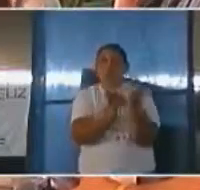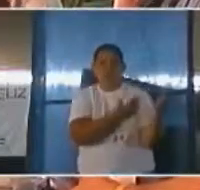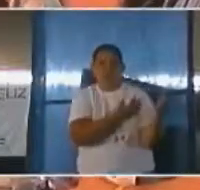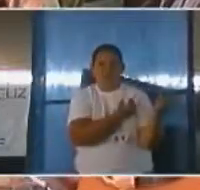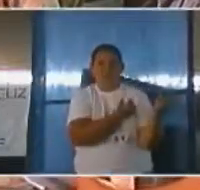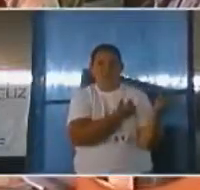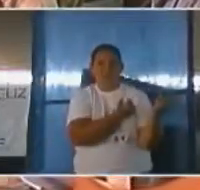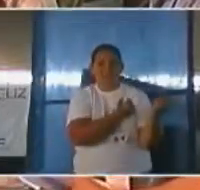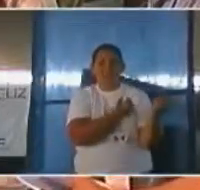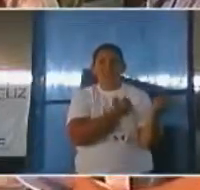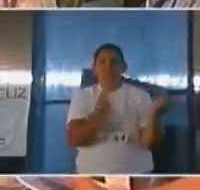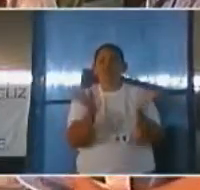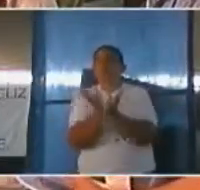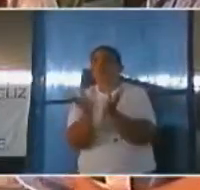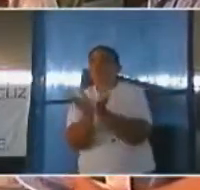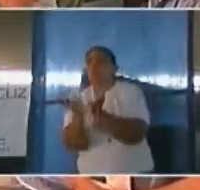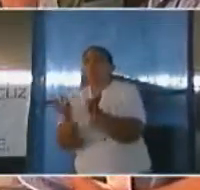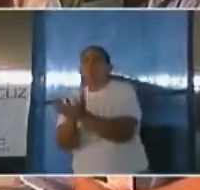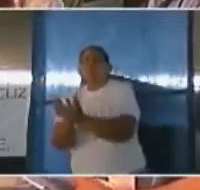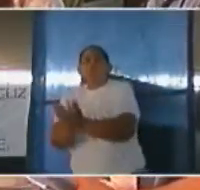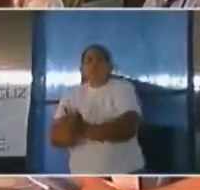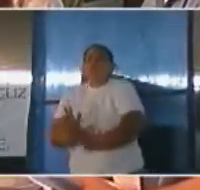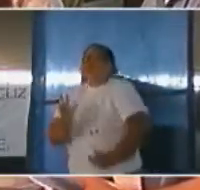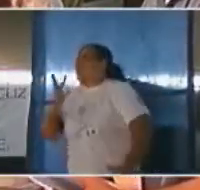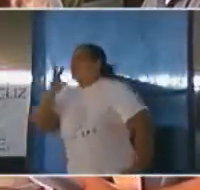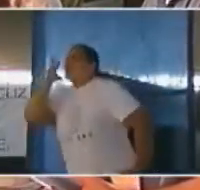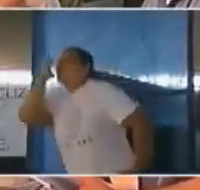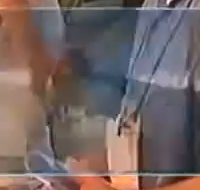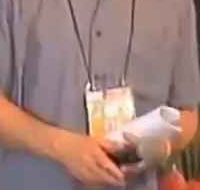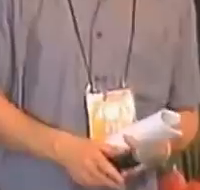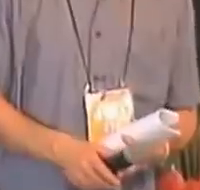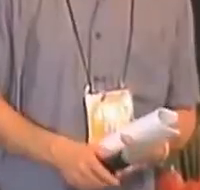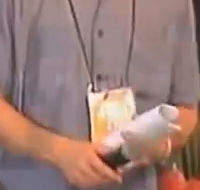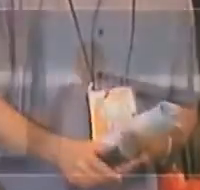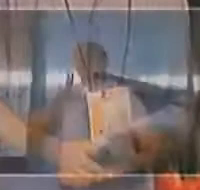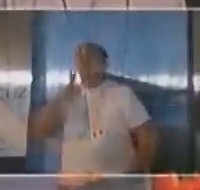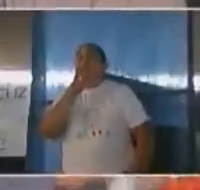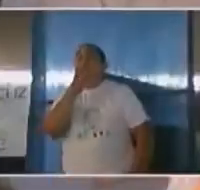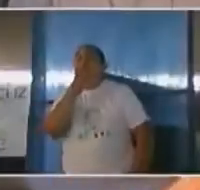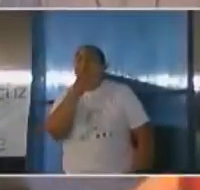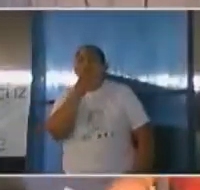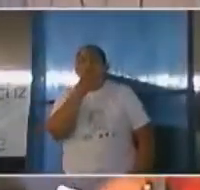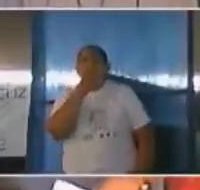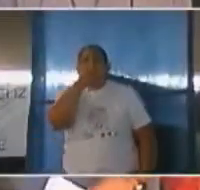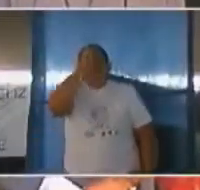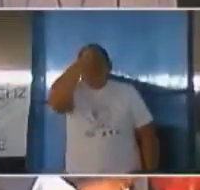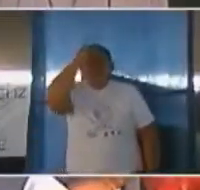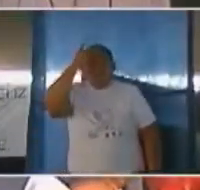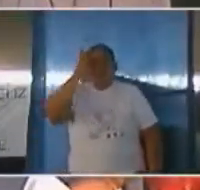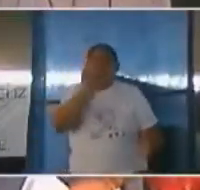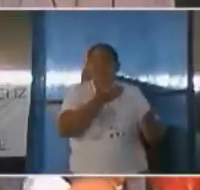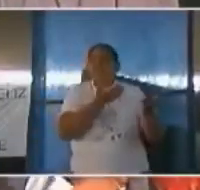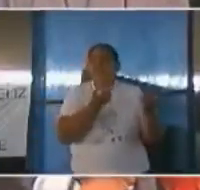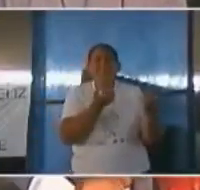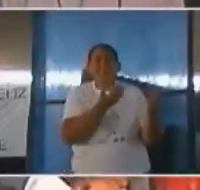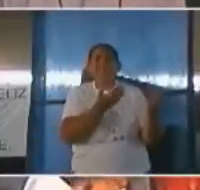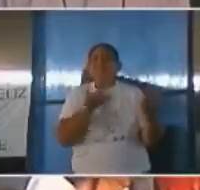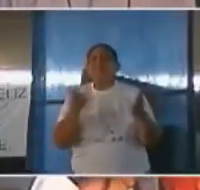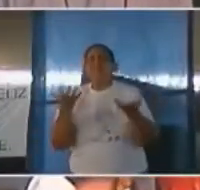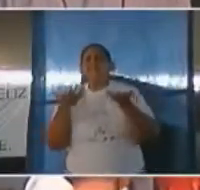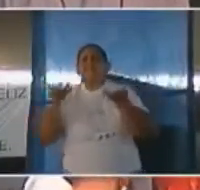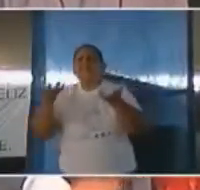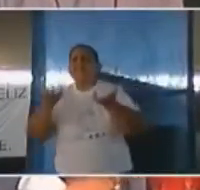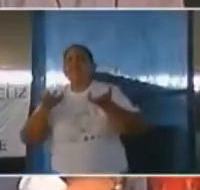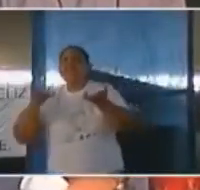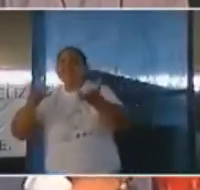vê jovens que querem fazer a diferença na sua comunidade. Mas também é muito mais bonito que esses jovens façam